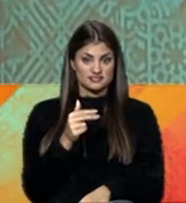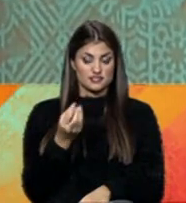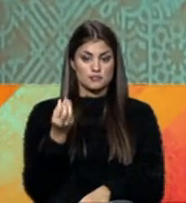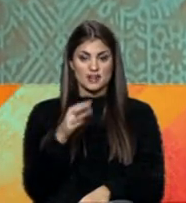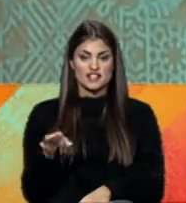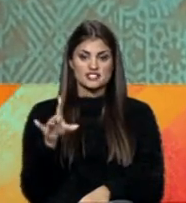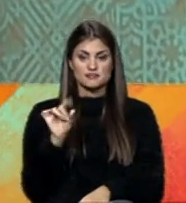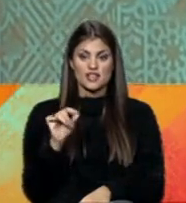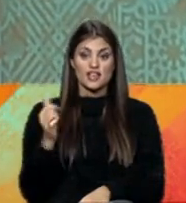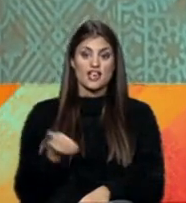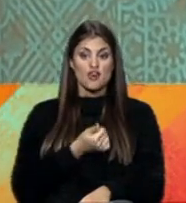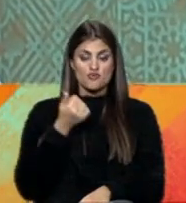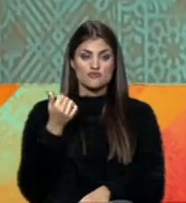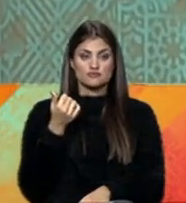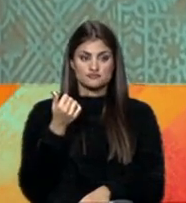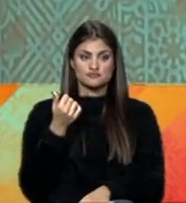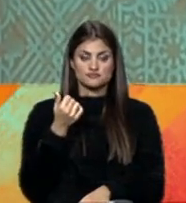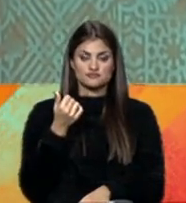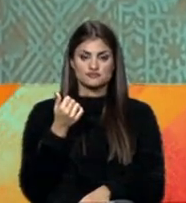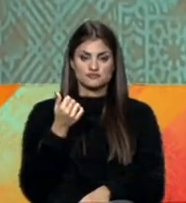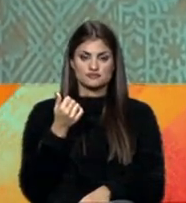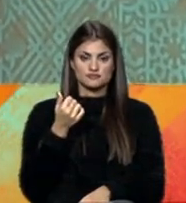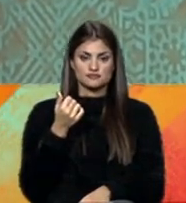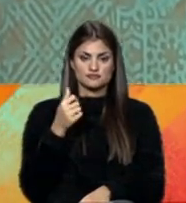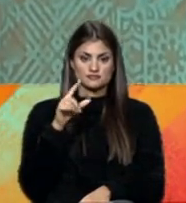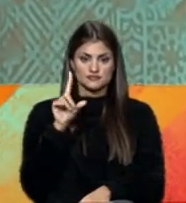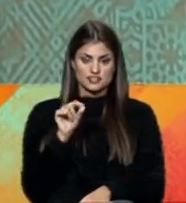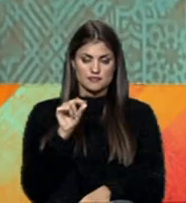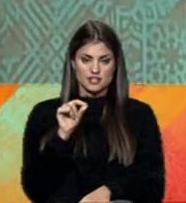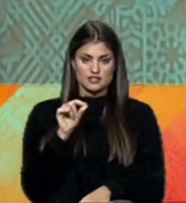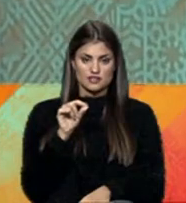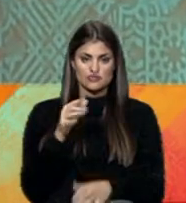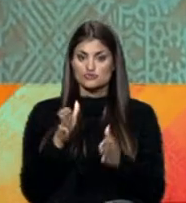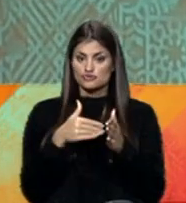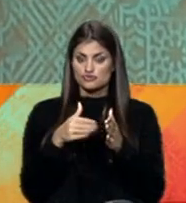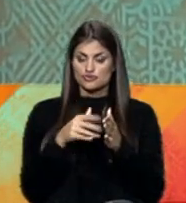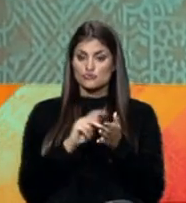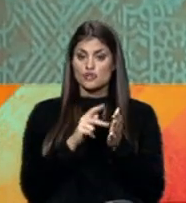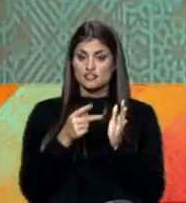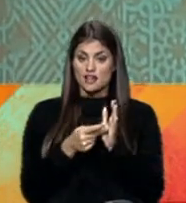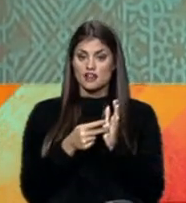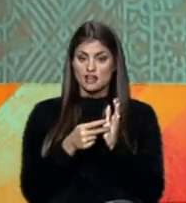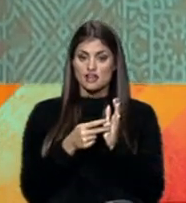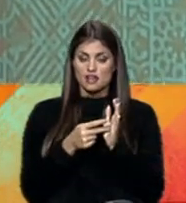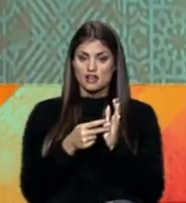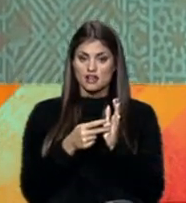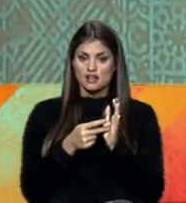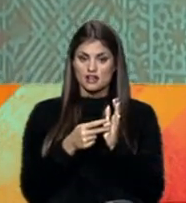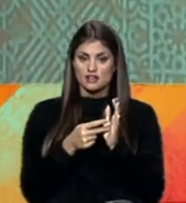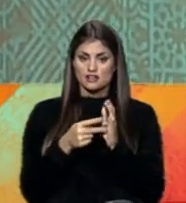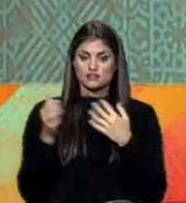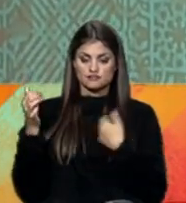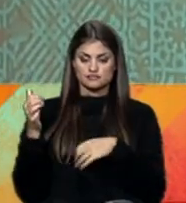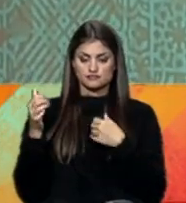que foi o vencedor, que para além de fazer um prato com uma grande técnica culinária, tocava